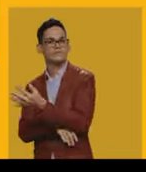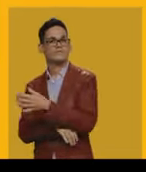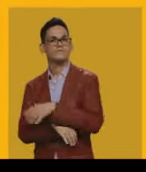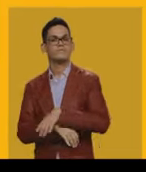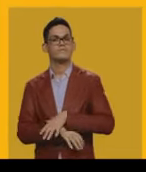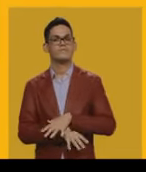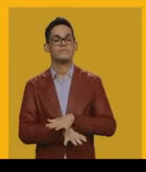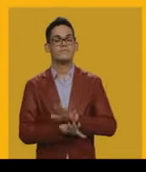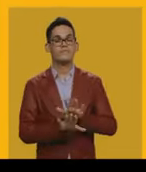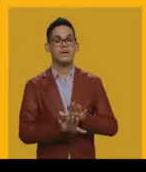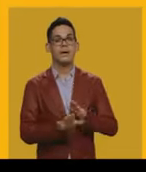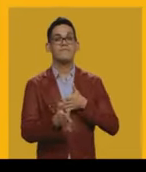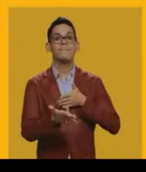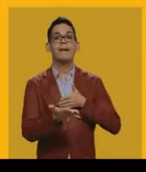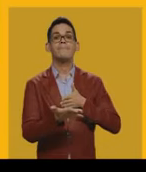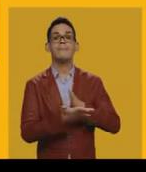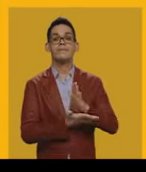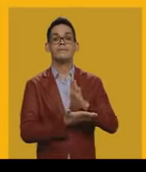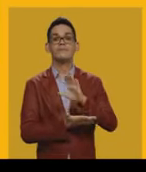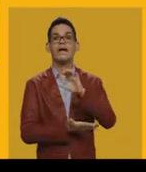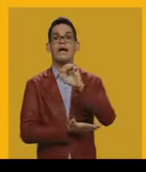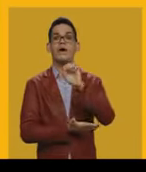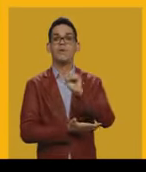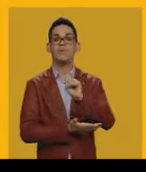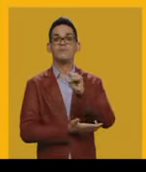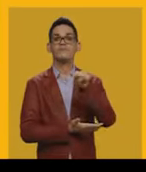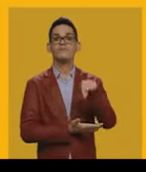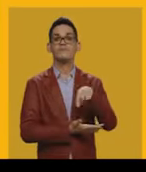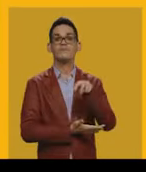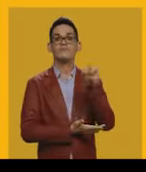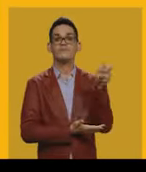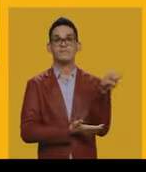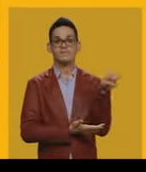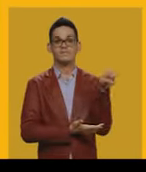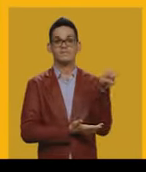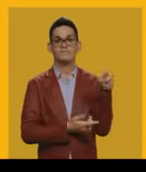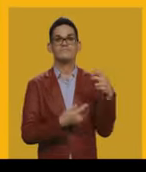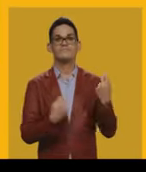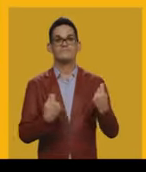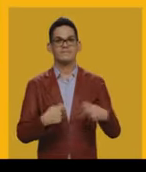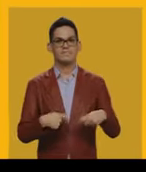mínima para aprovação é 8,5.